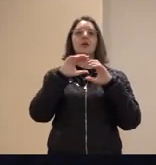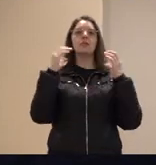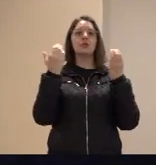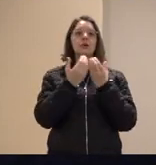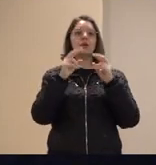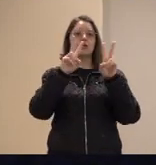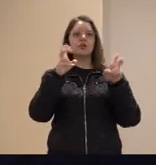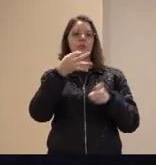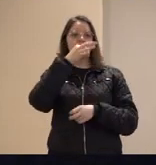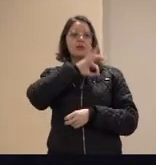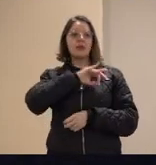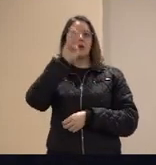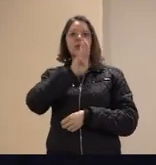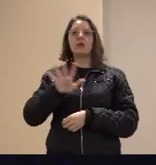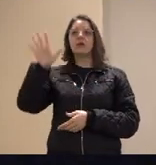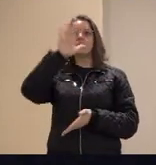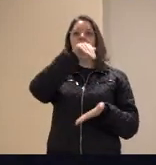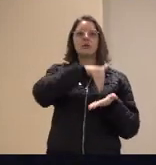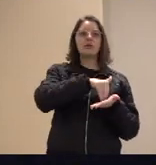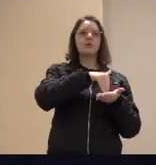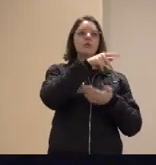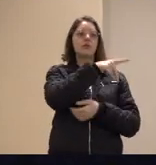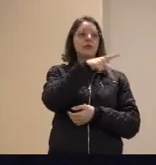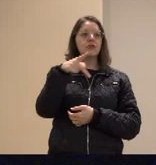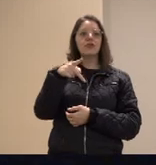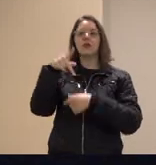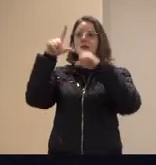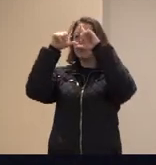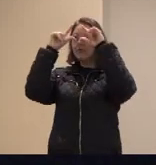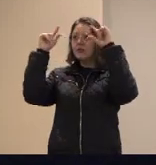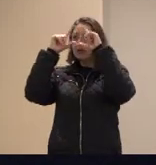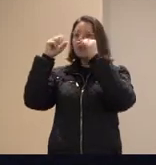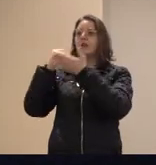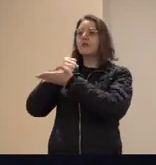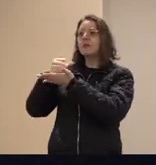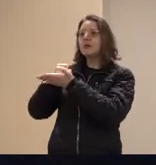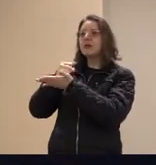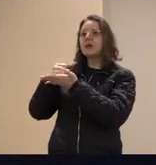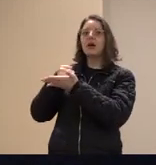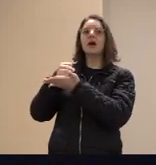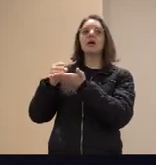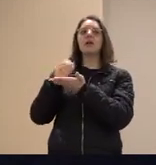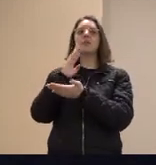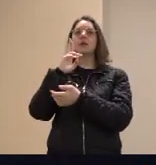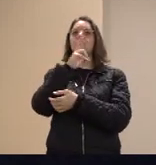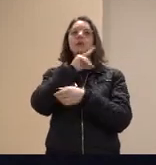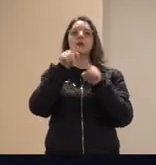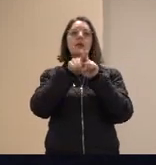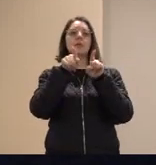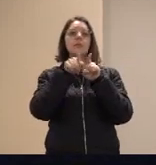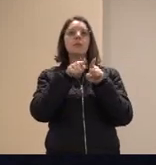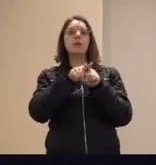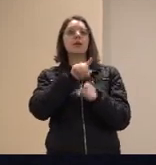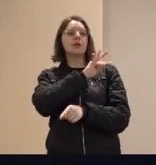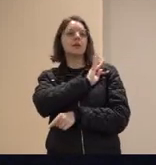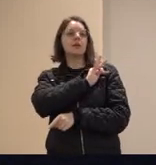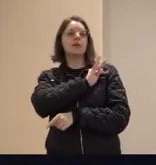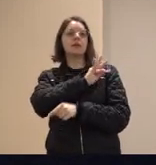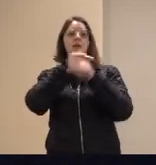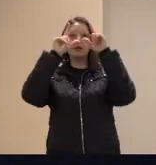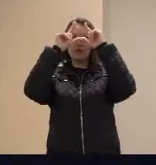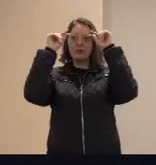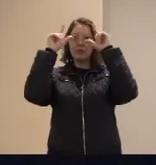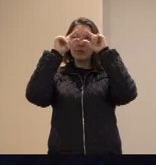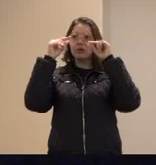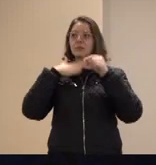professores, piso nacional de enfermeiros, piso nacional de farmacêuticos, piso nacional de Guaris e piso nacional da SEG de enfermagem. Tudo é o município que vai pagar.